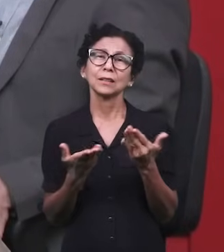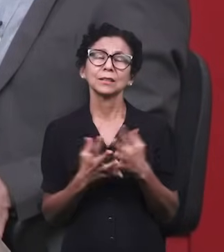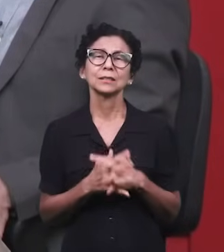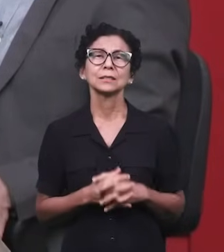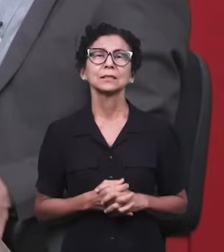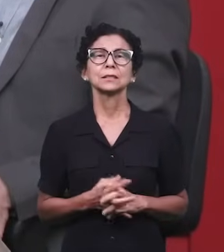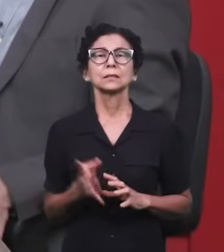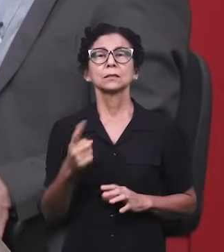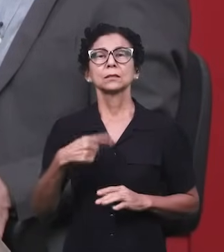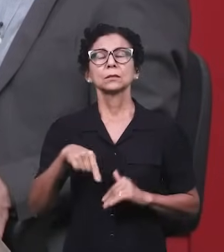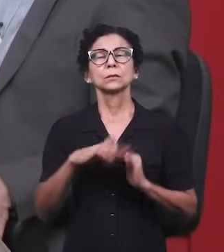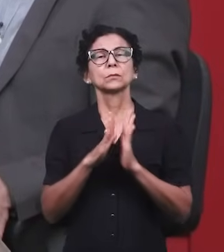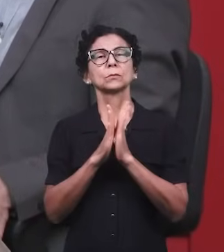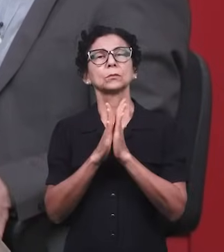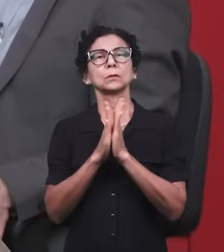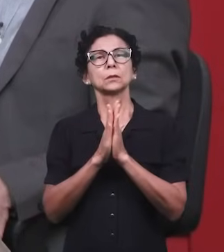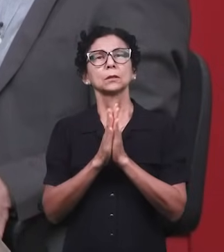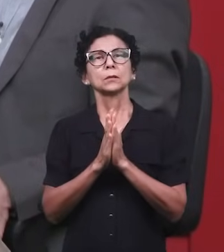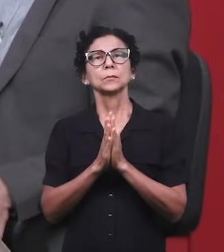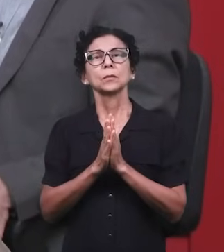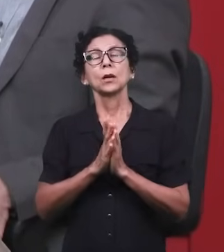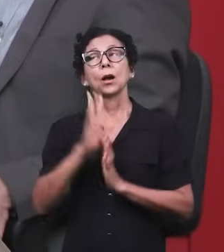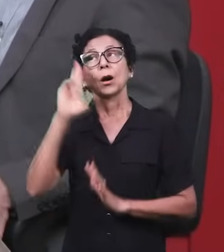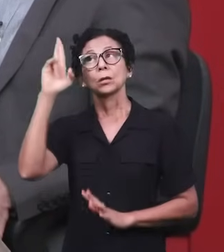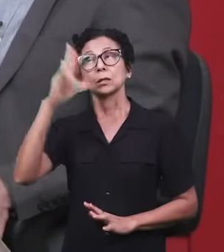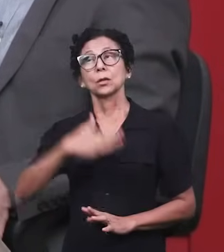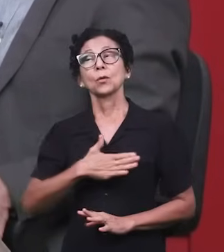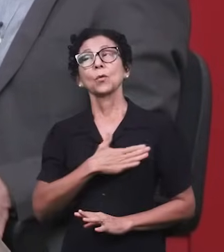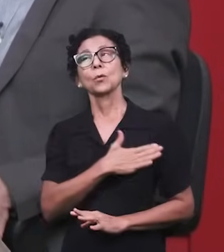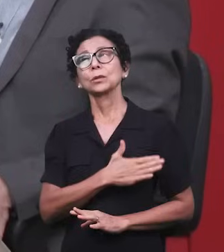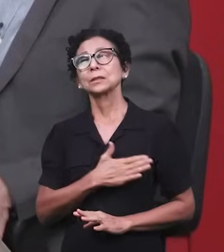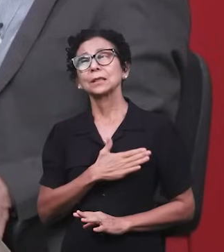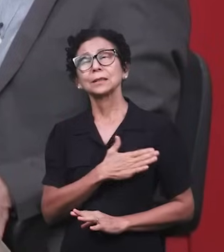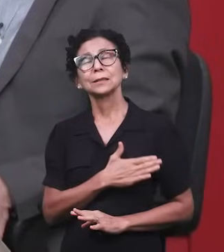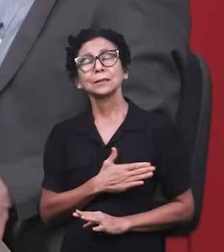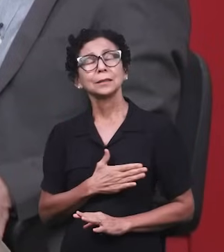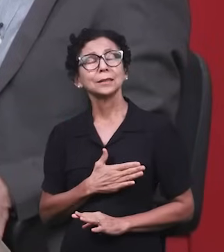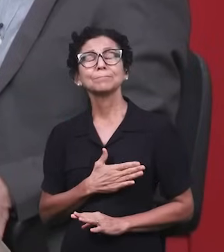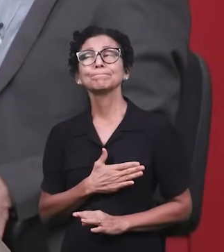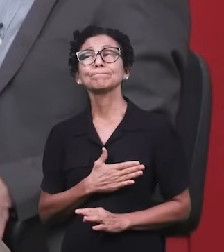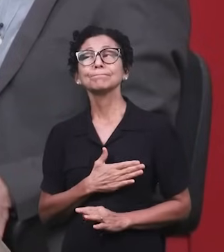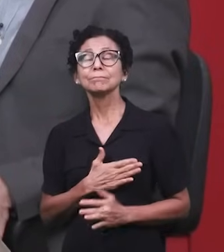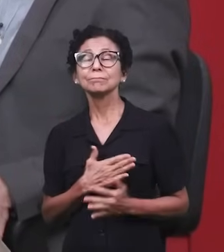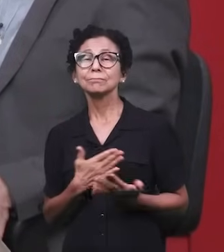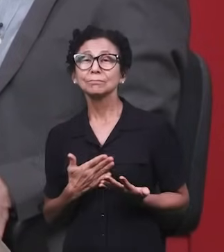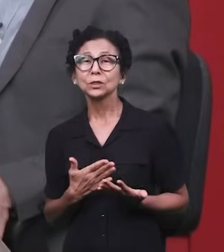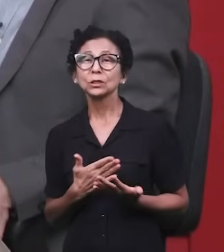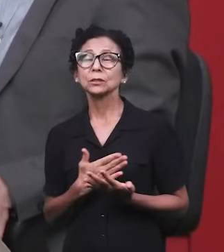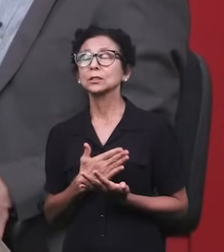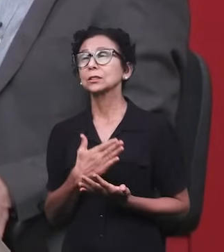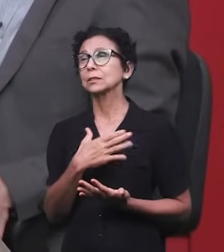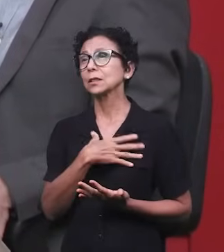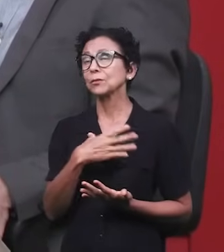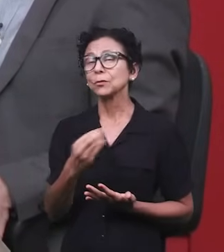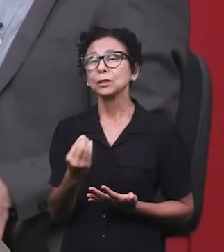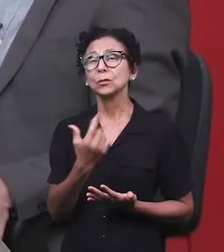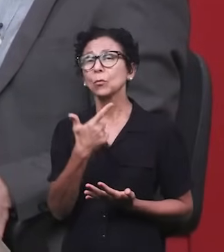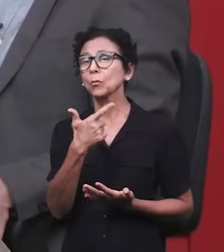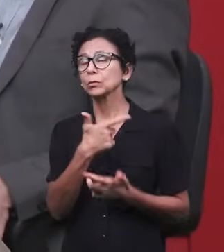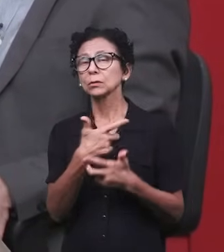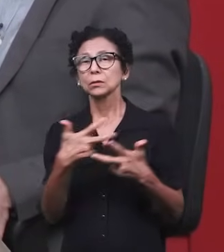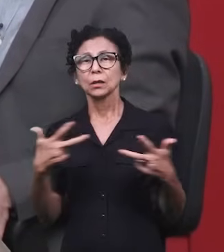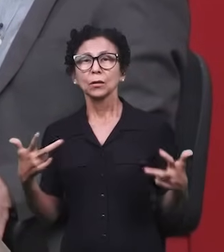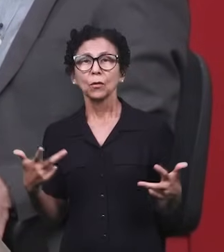quando nós oramos, nós temos que pedir, eu gostaria disso, mas vai ser bom para a tua obra? Porque se não for bom para a tua obra, não me interessa,